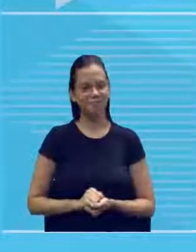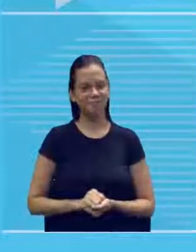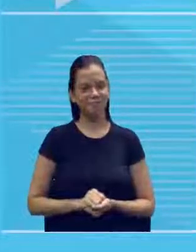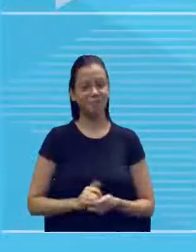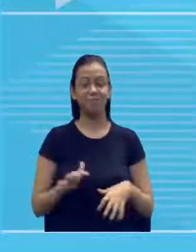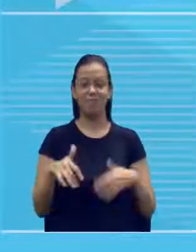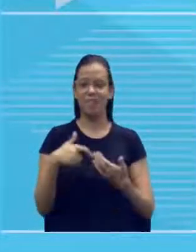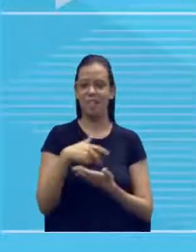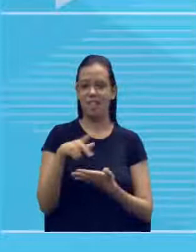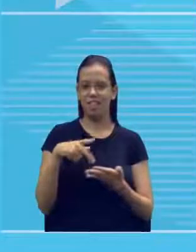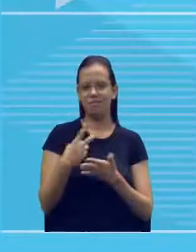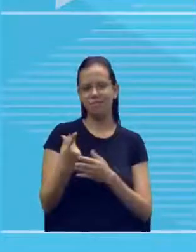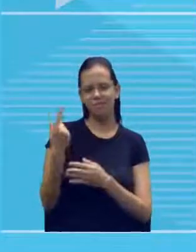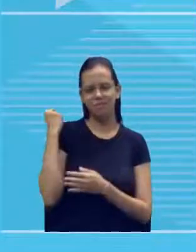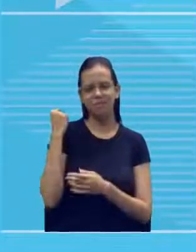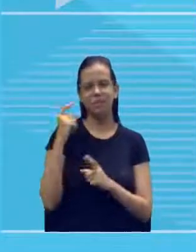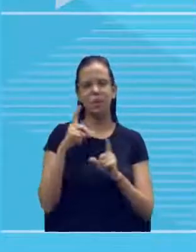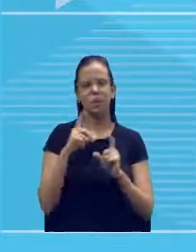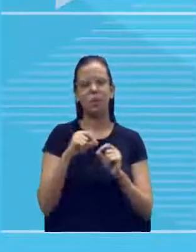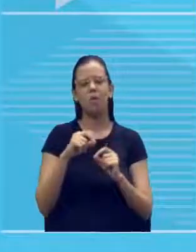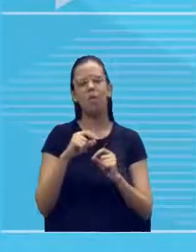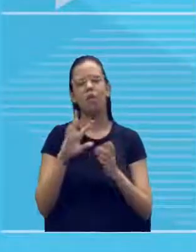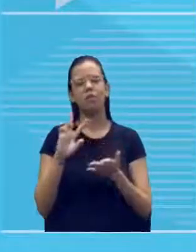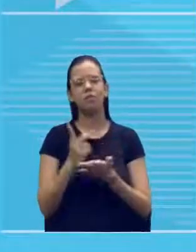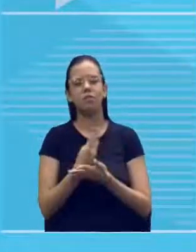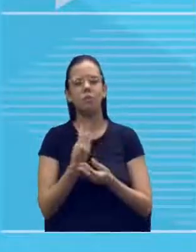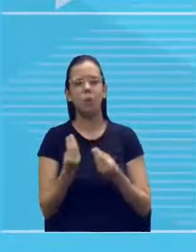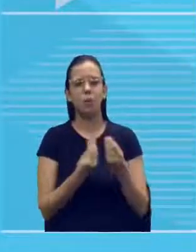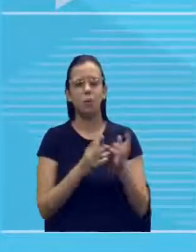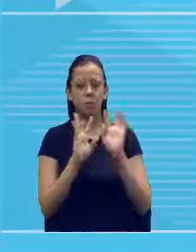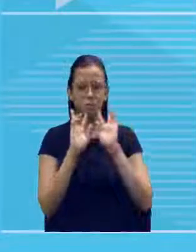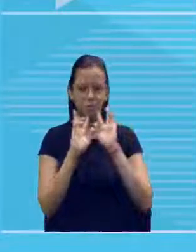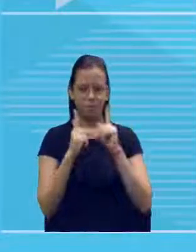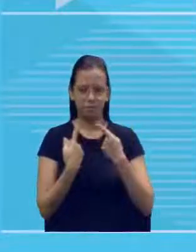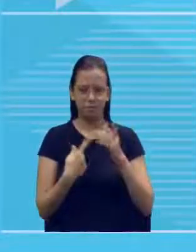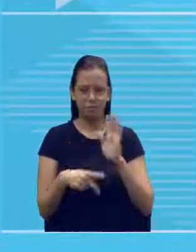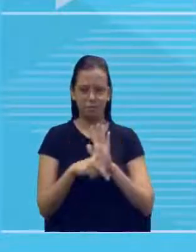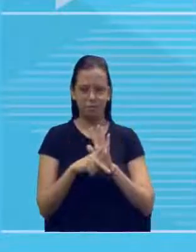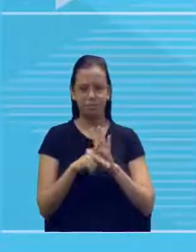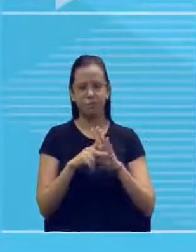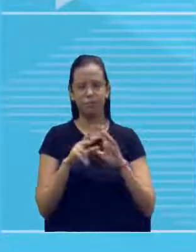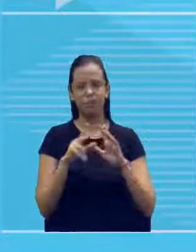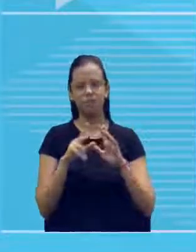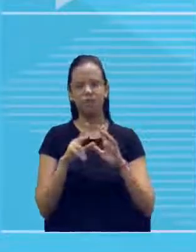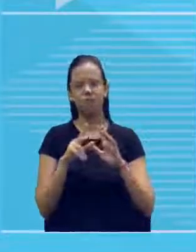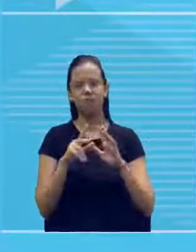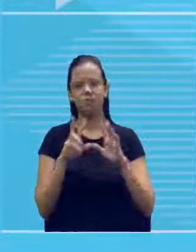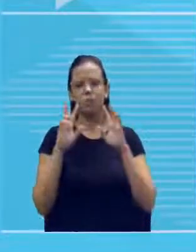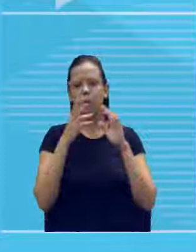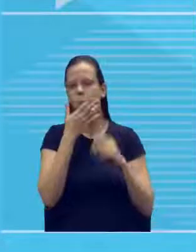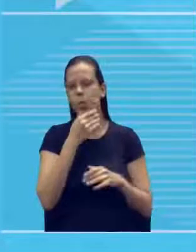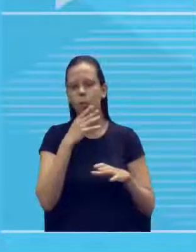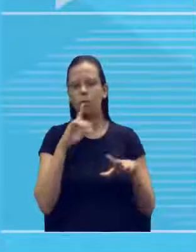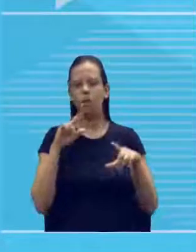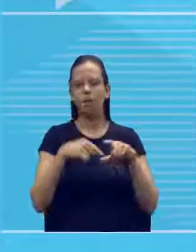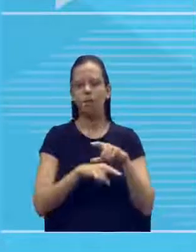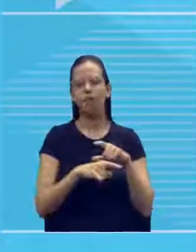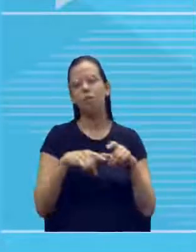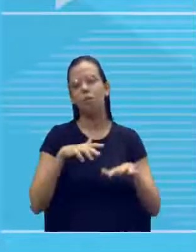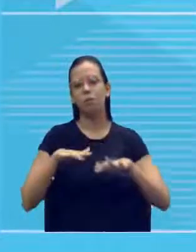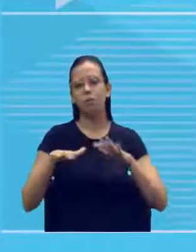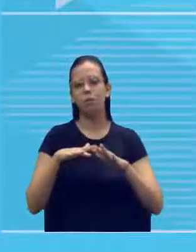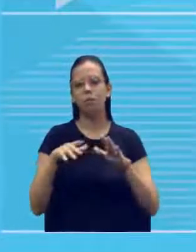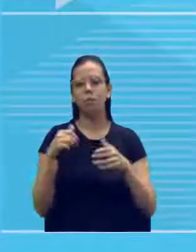As danças primitivas, turma, eram executadas pelos homens das cavernas e os seus movimentos ficavam registrados na